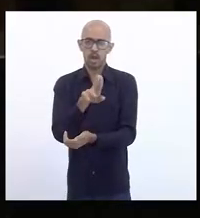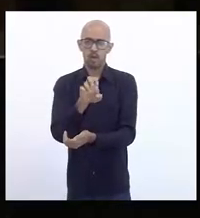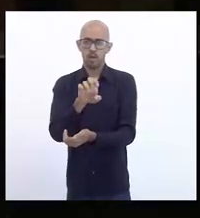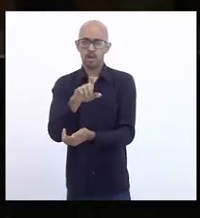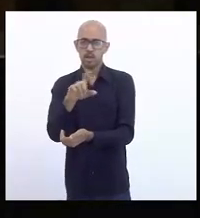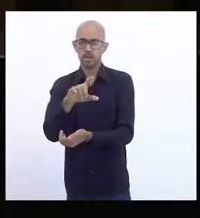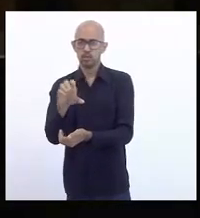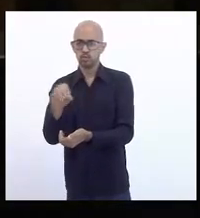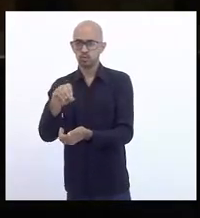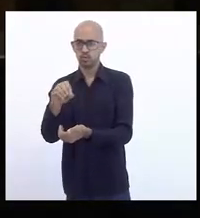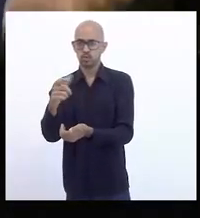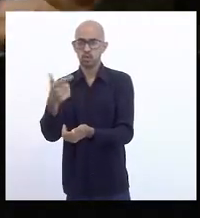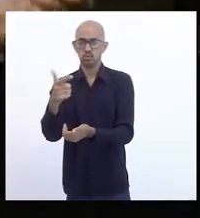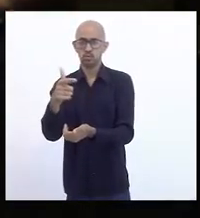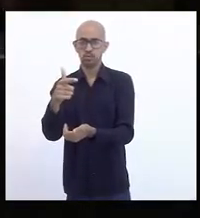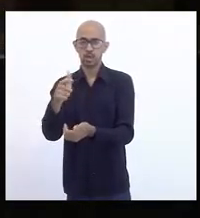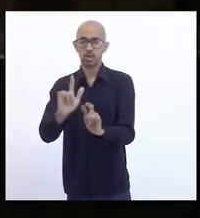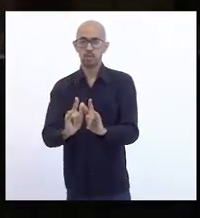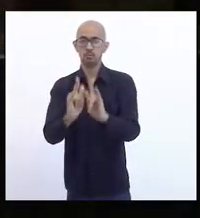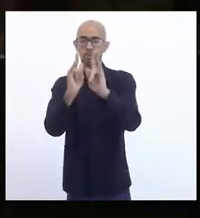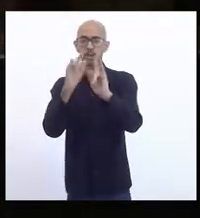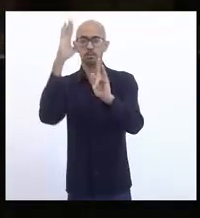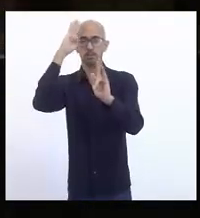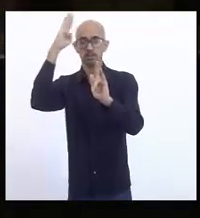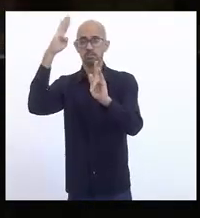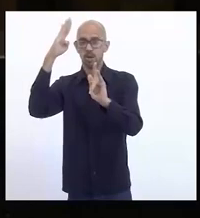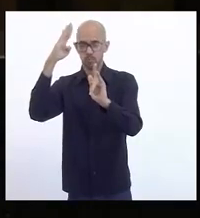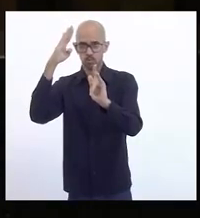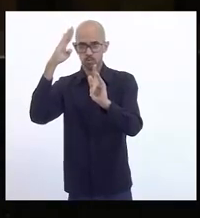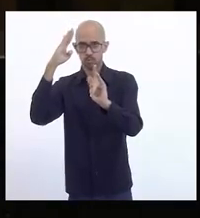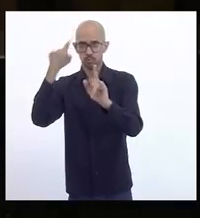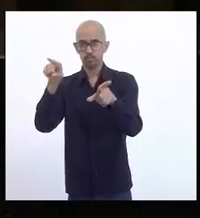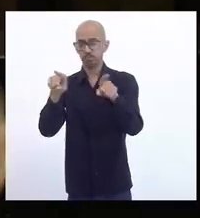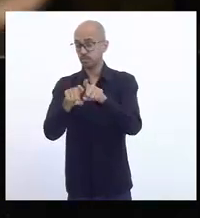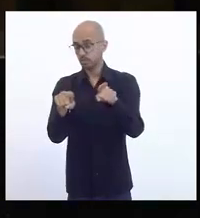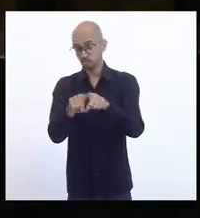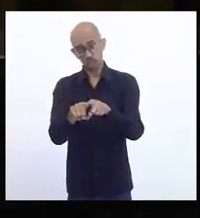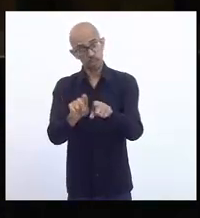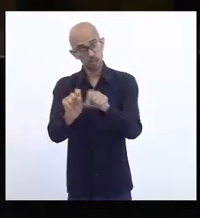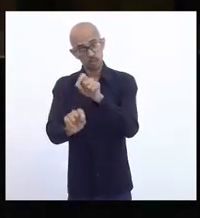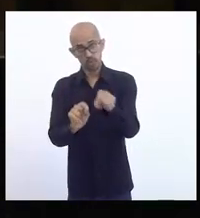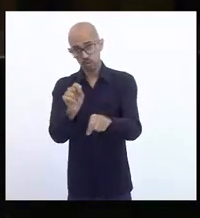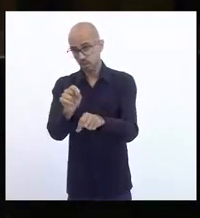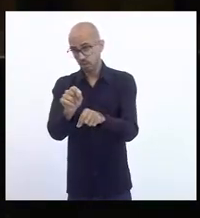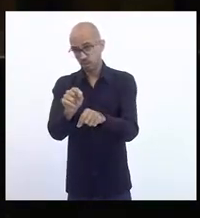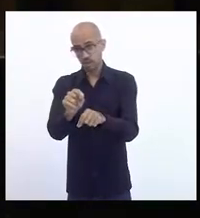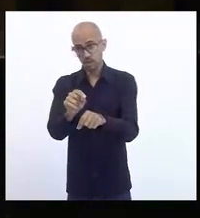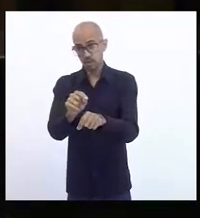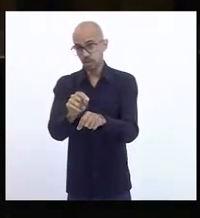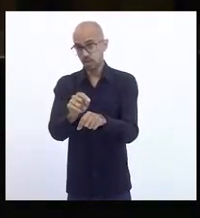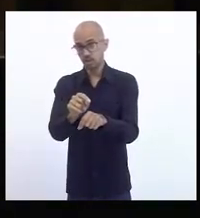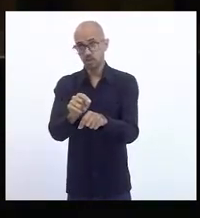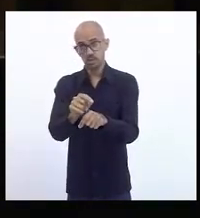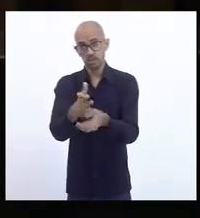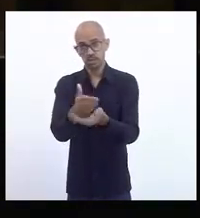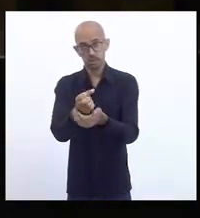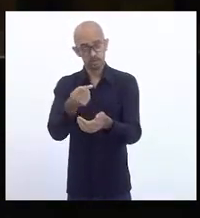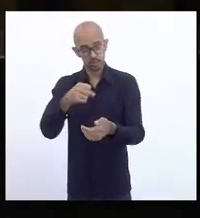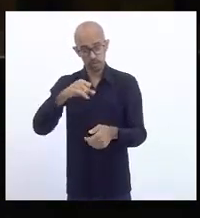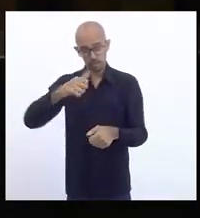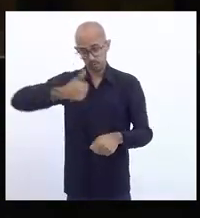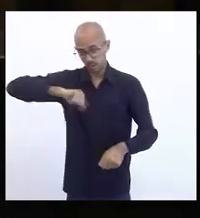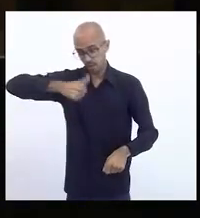sede tinha. A UESO, no fundo, para quem faz uma